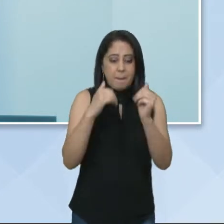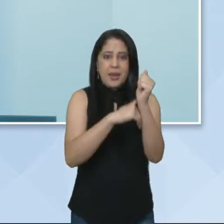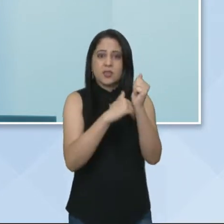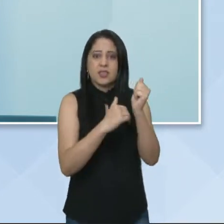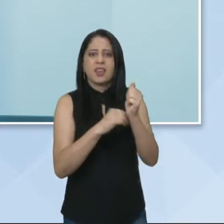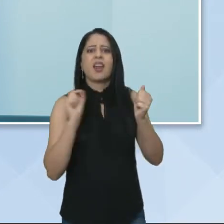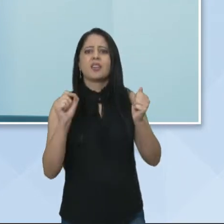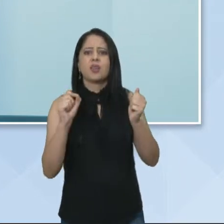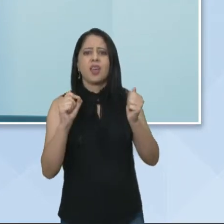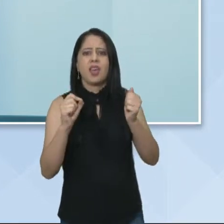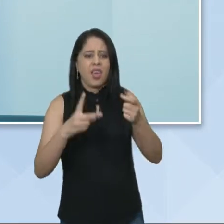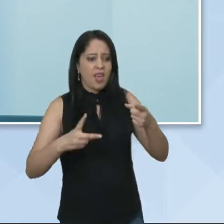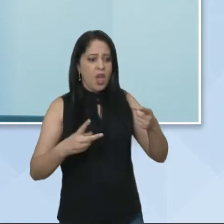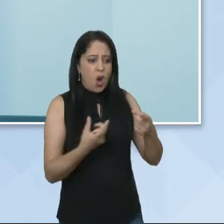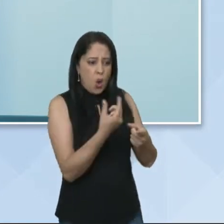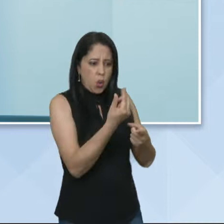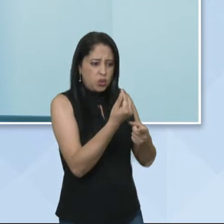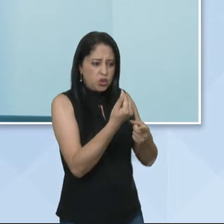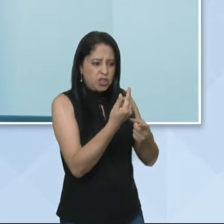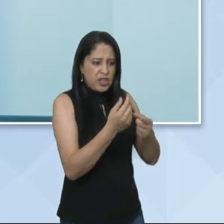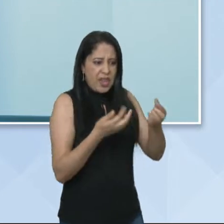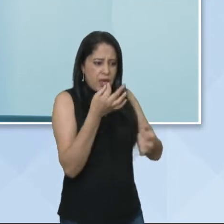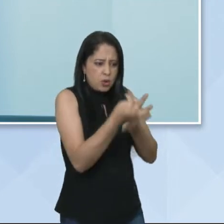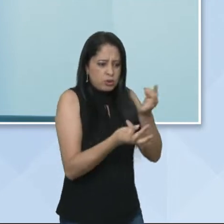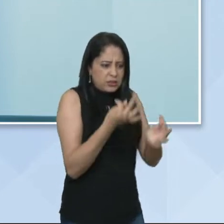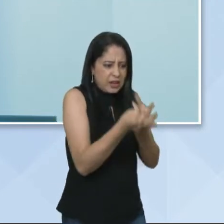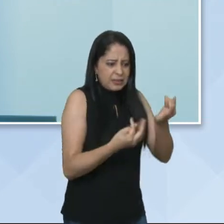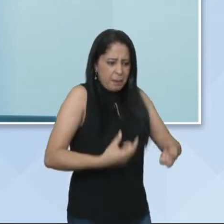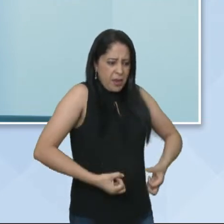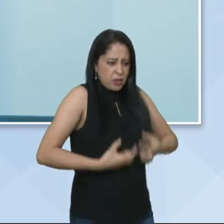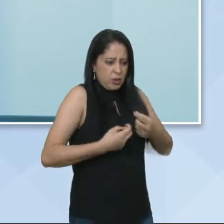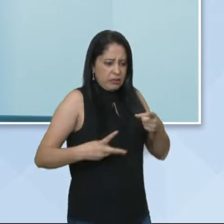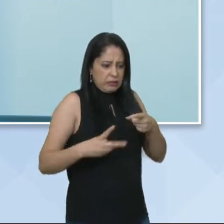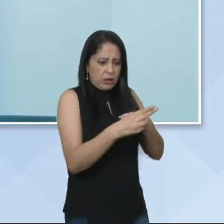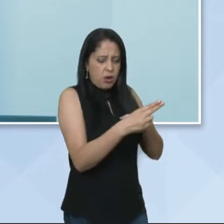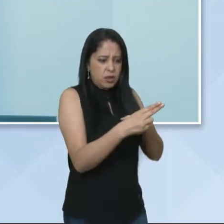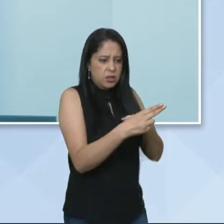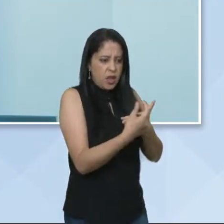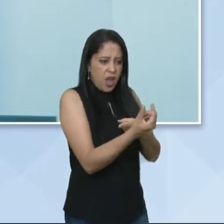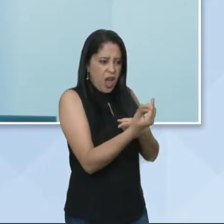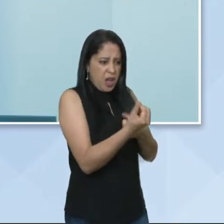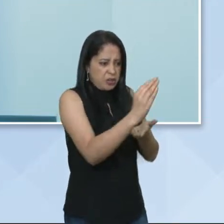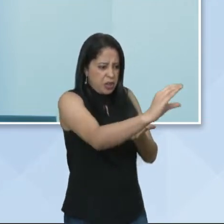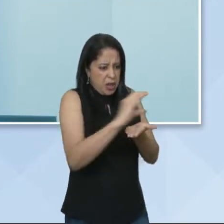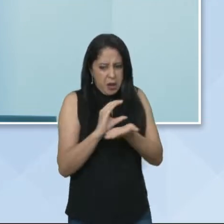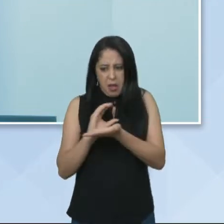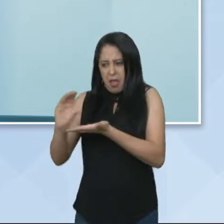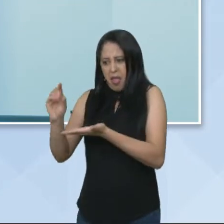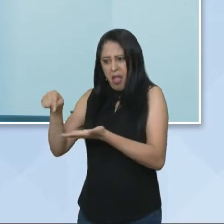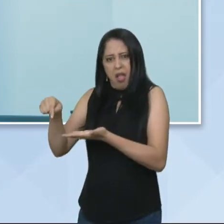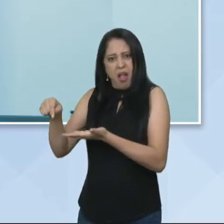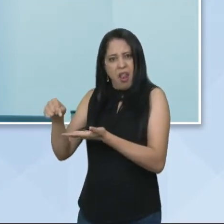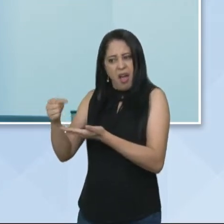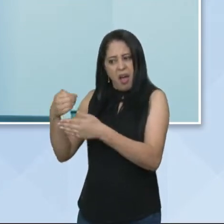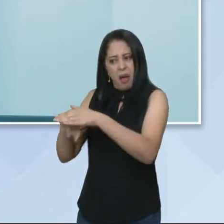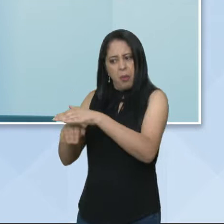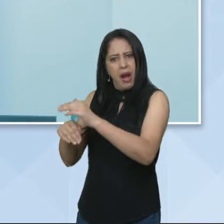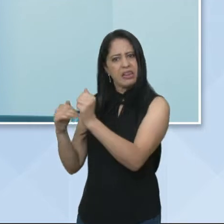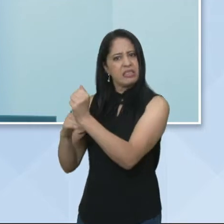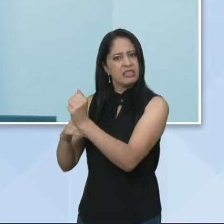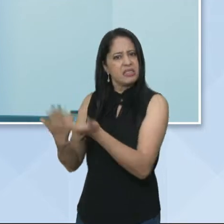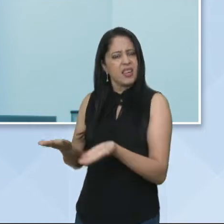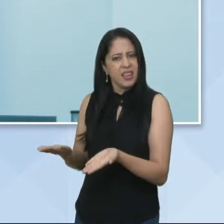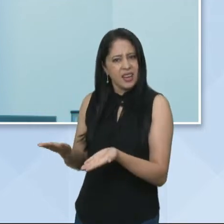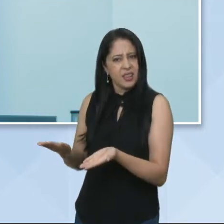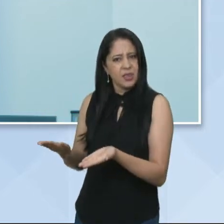câncer para passar para o investimento, para o orçamento secreto. Verbas de 175 milhões baixaram